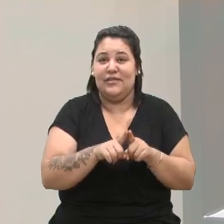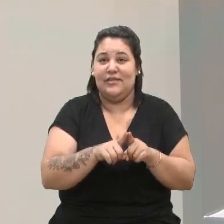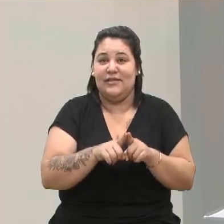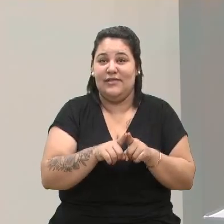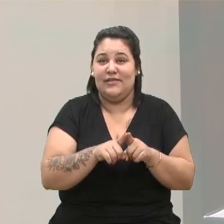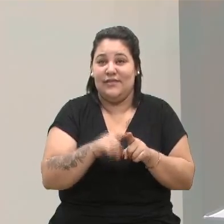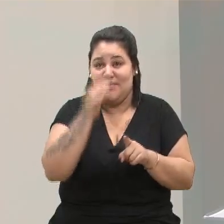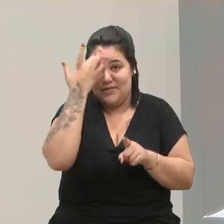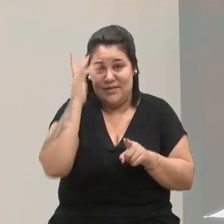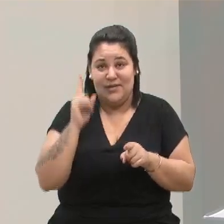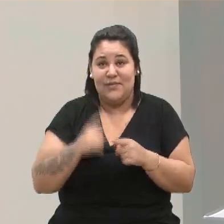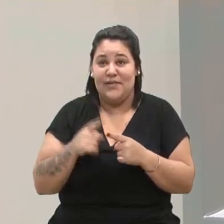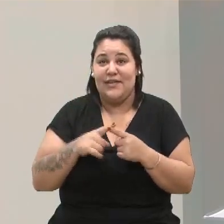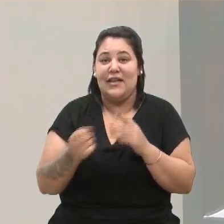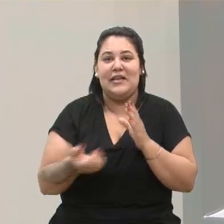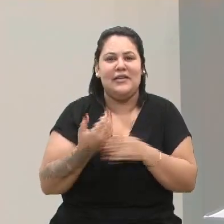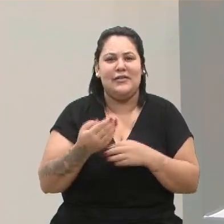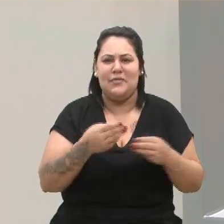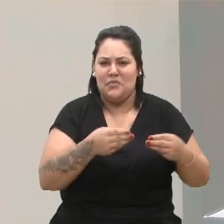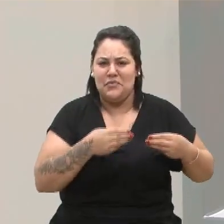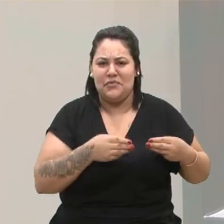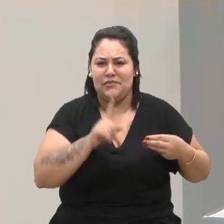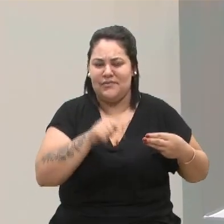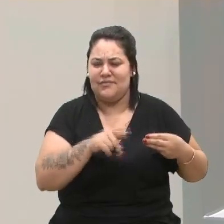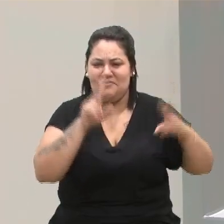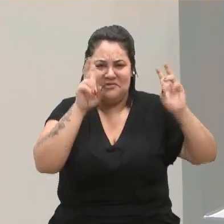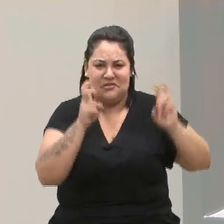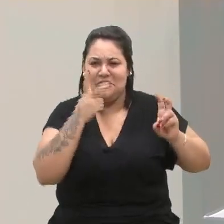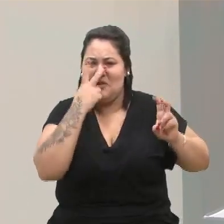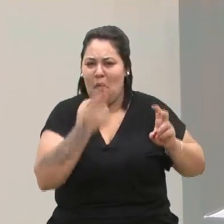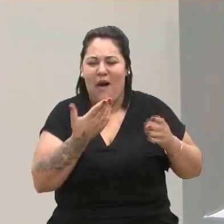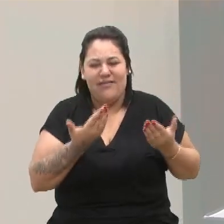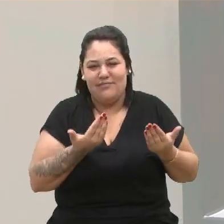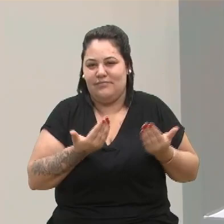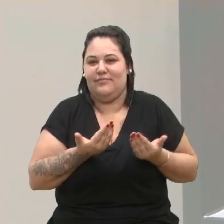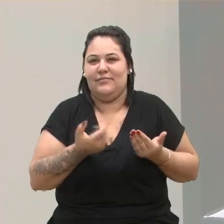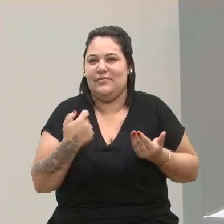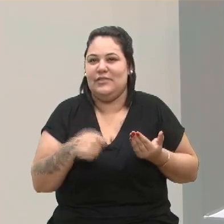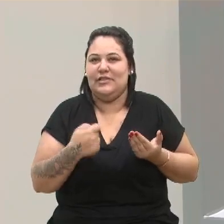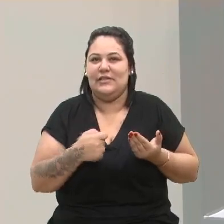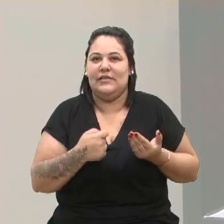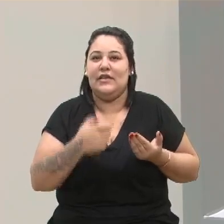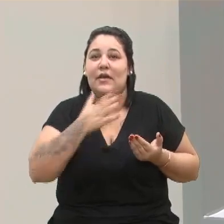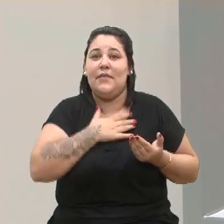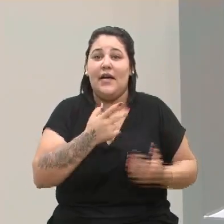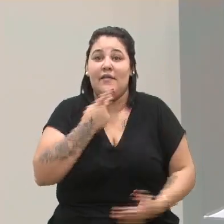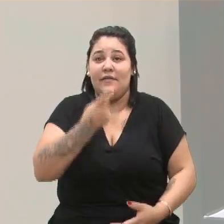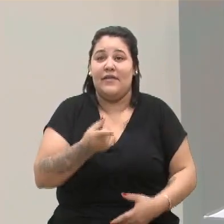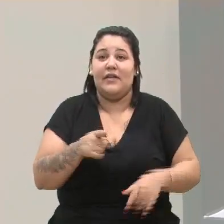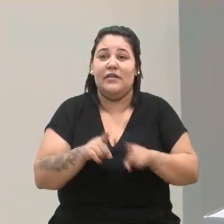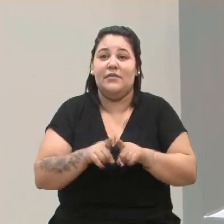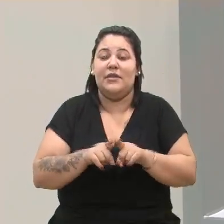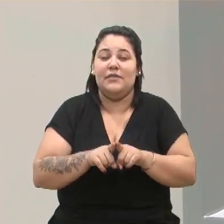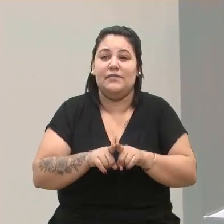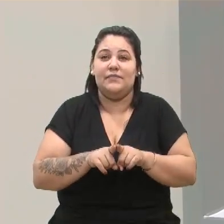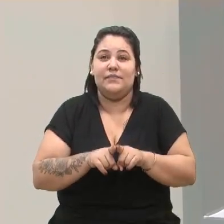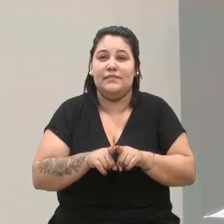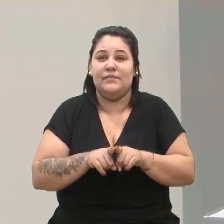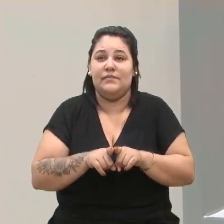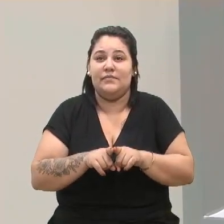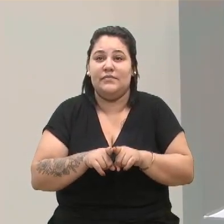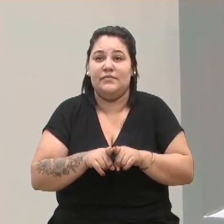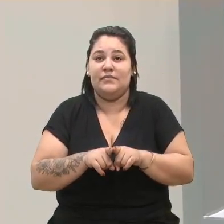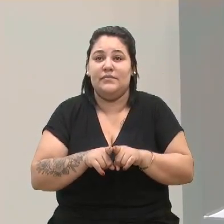está trazendo uma outra moção do mesmo teor, no mesmo sentido. E a minha fala aqui vai num sentido de